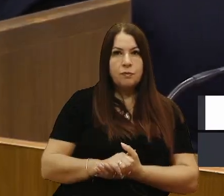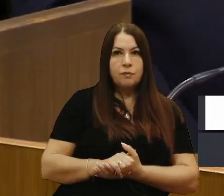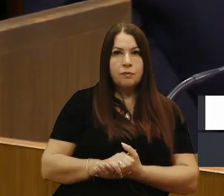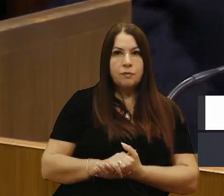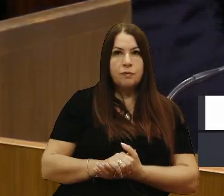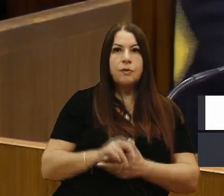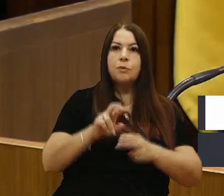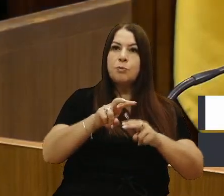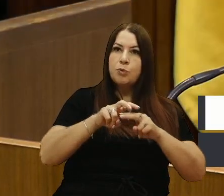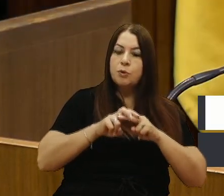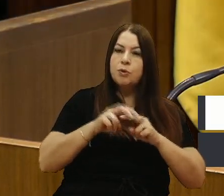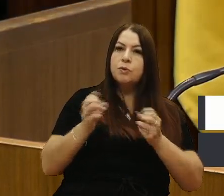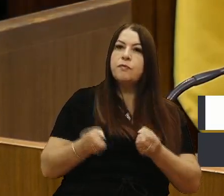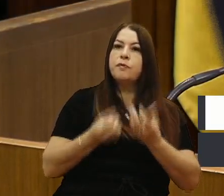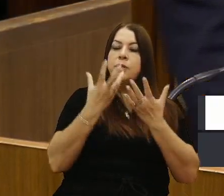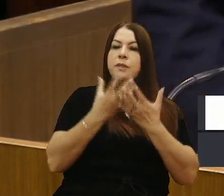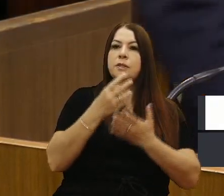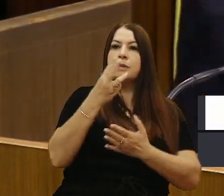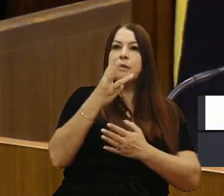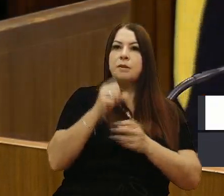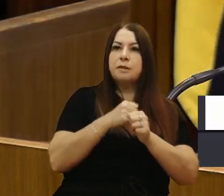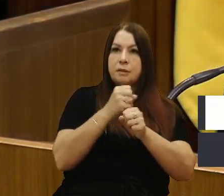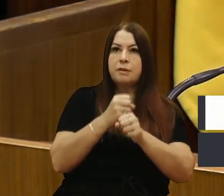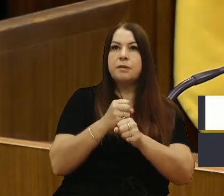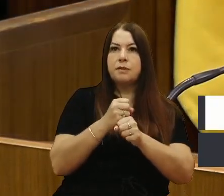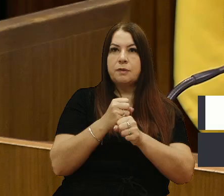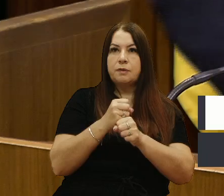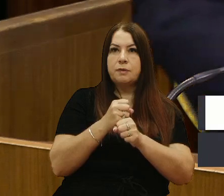Por isso, ao celebrarmos os 30 anos